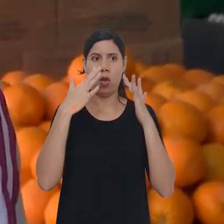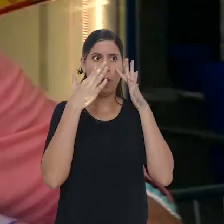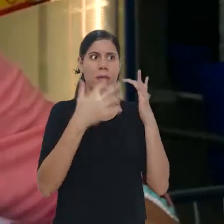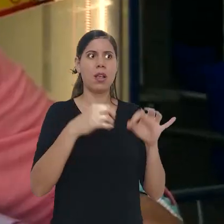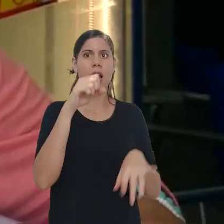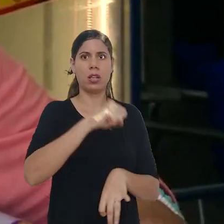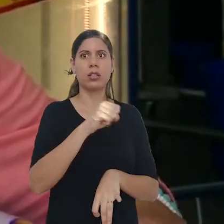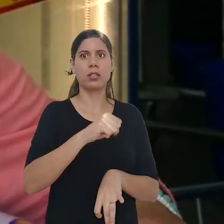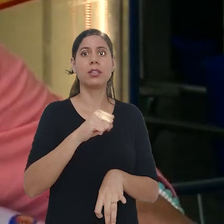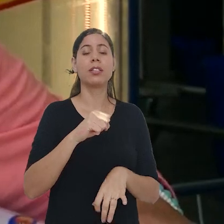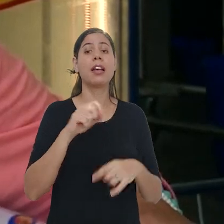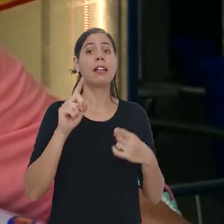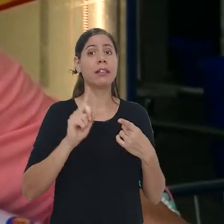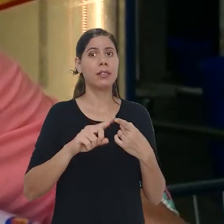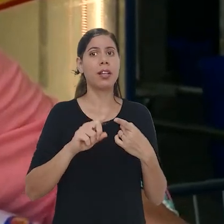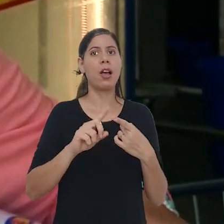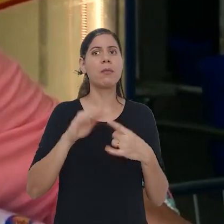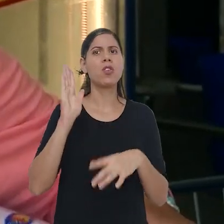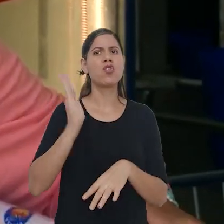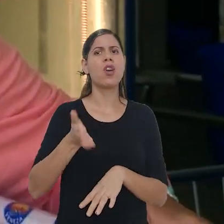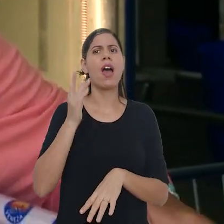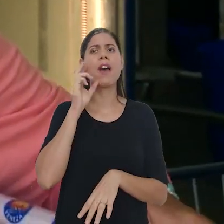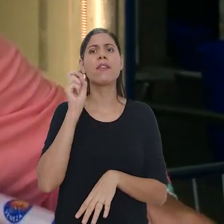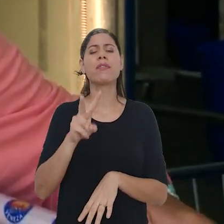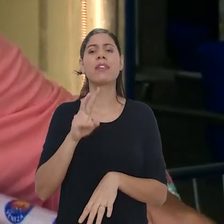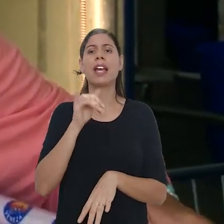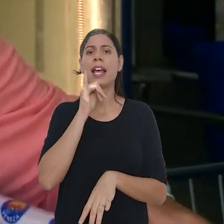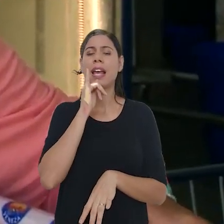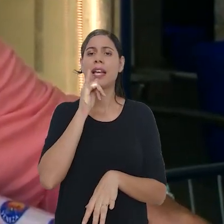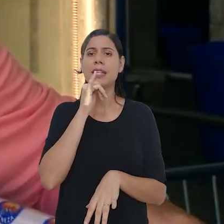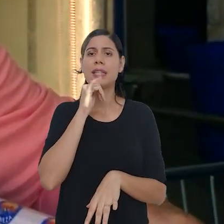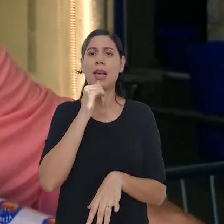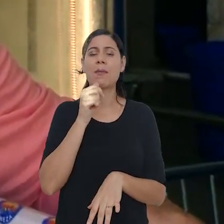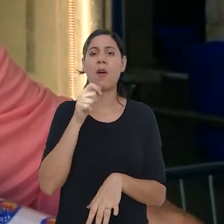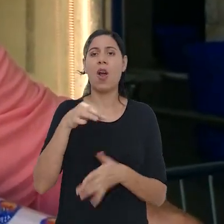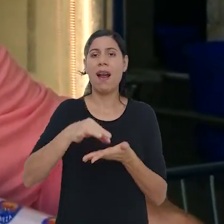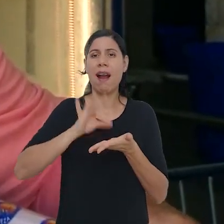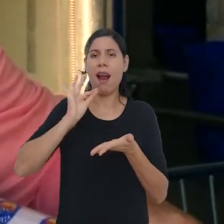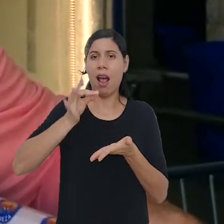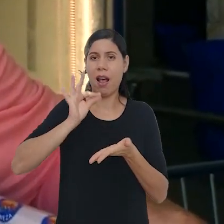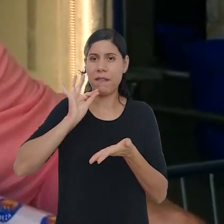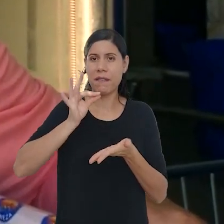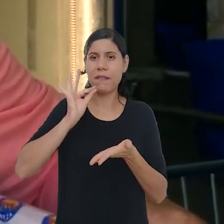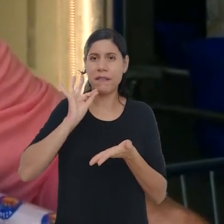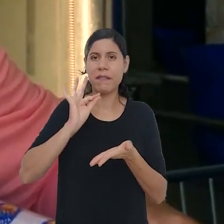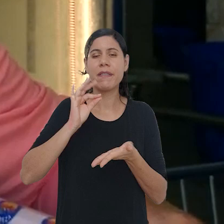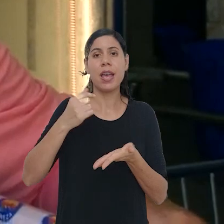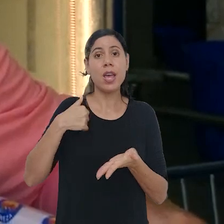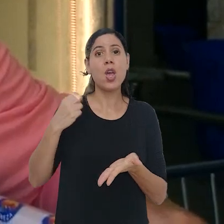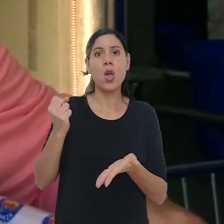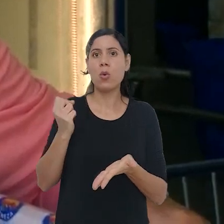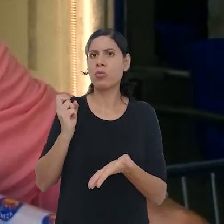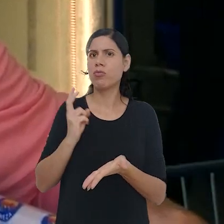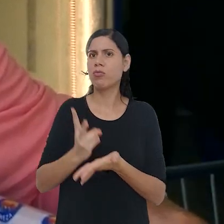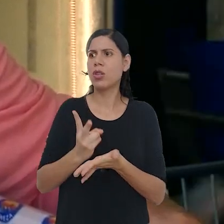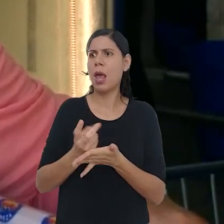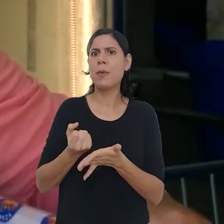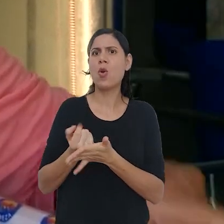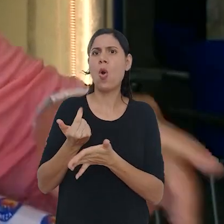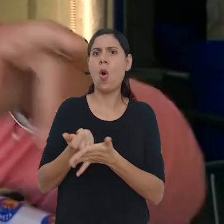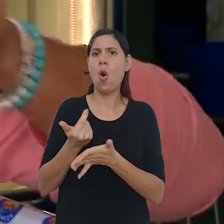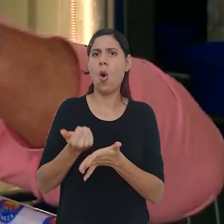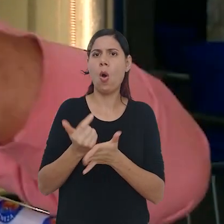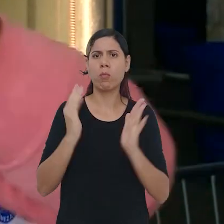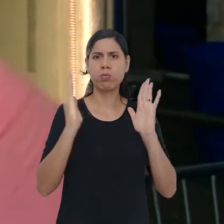confiar. Tenho sim. E outra coisa que está acontecendo muito é com café solúvel. Que eu